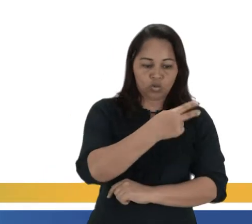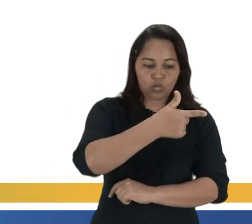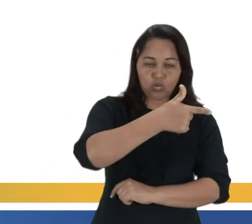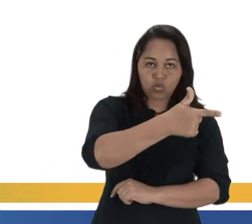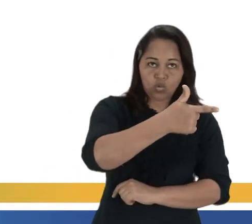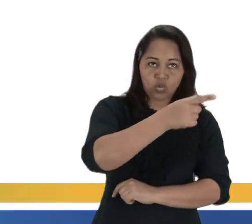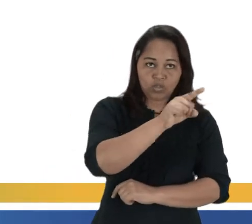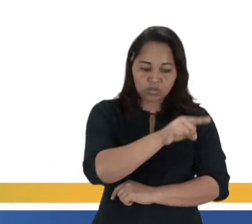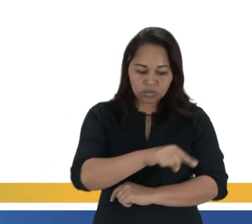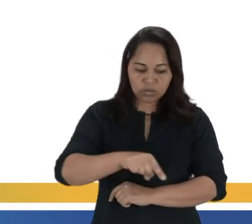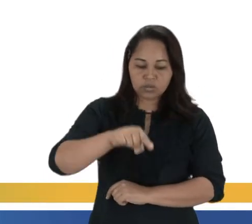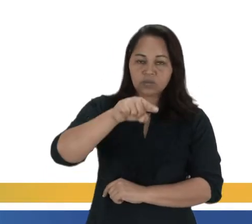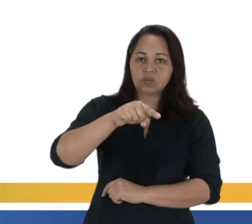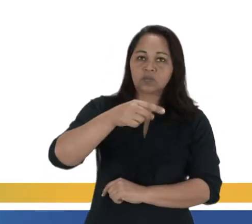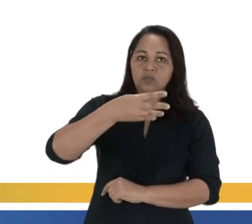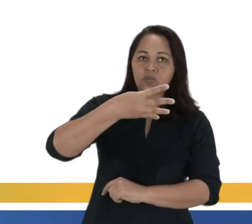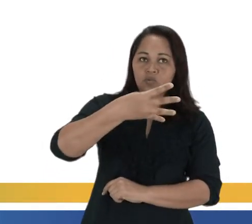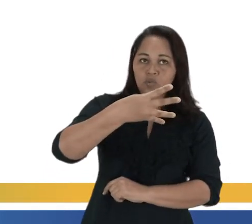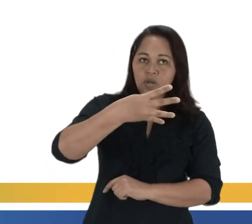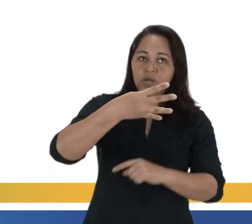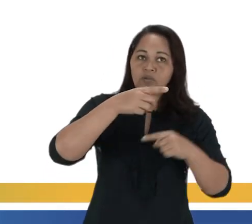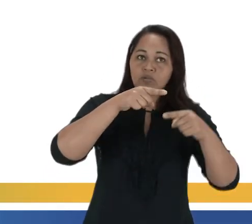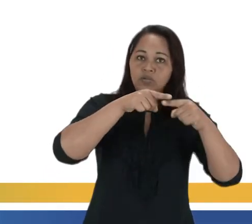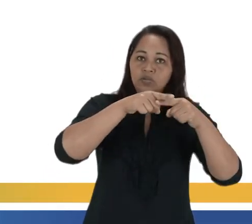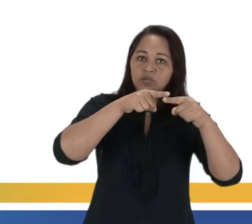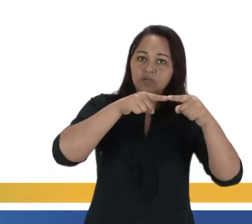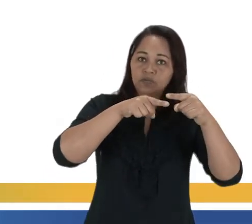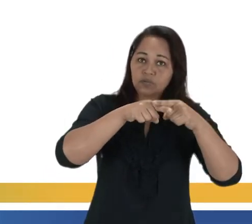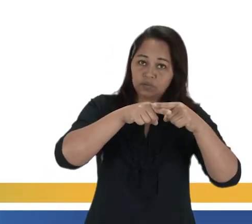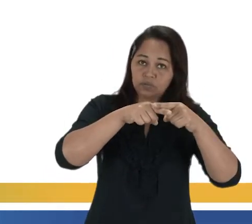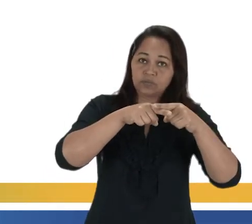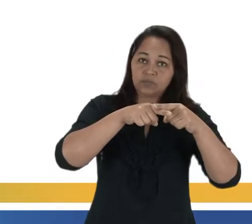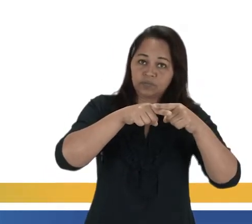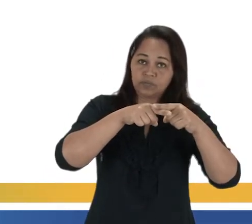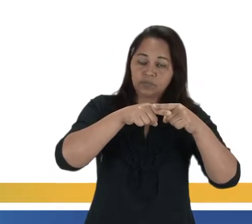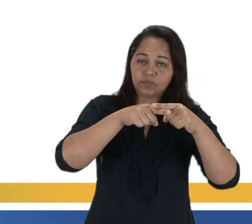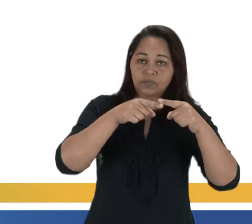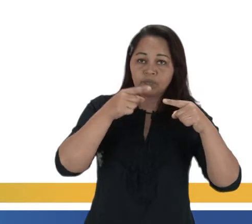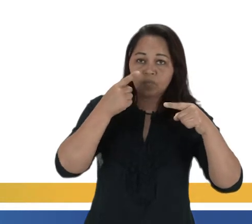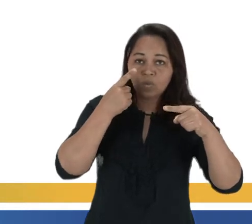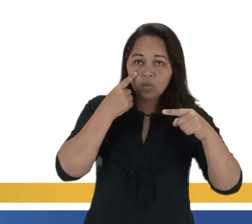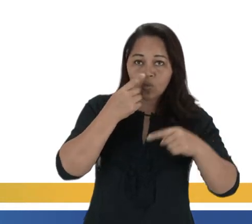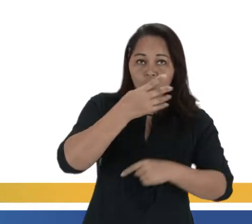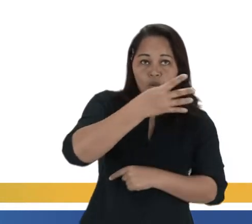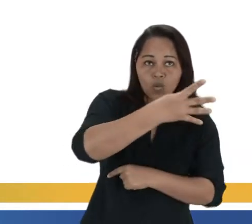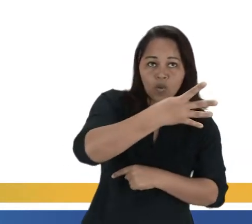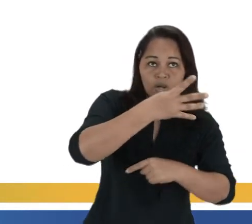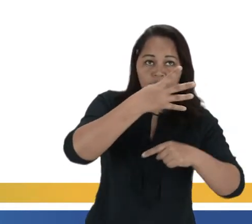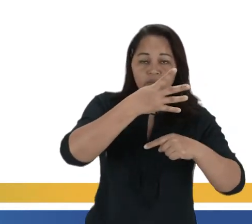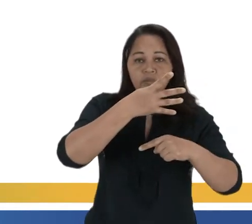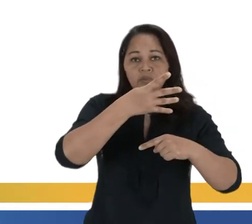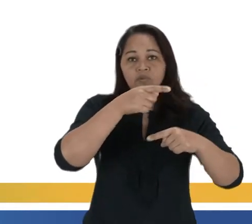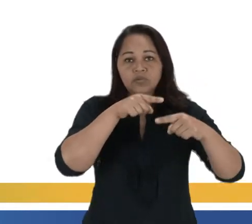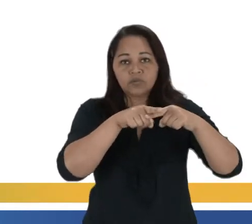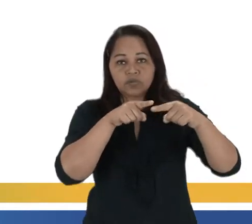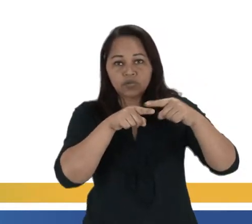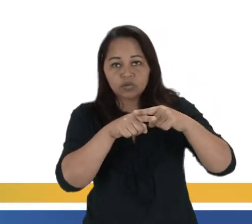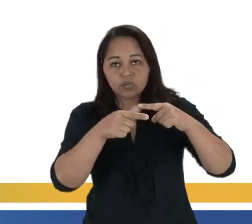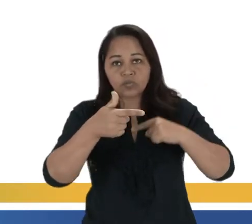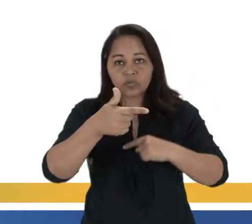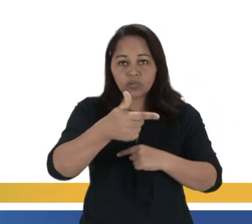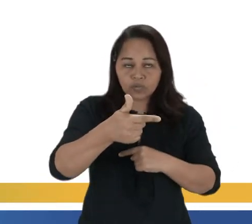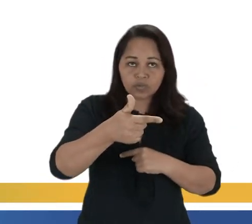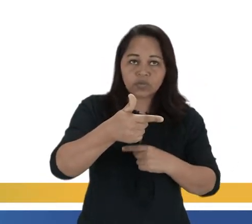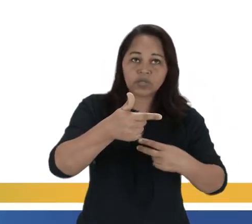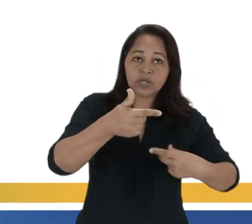do segundo e dividimos pelo seu termo anterior. Por exemplo, 4 dividido por 2, temos como resultado